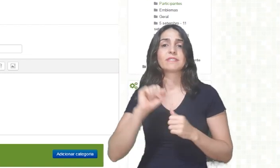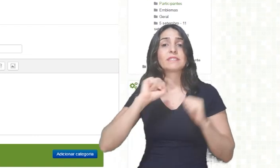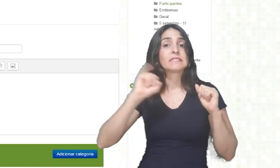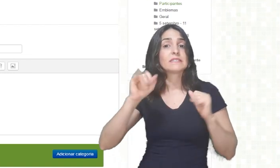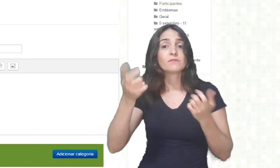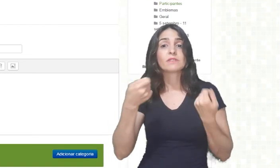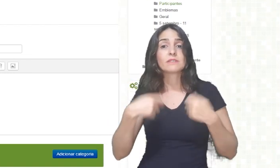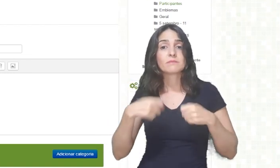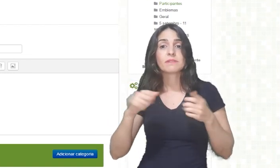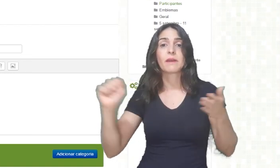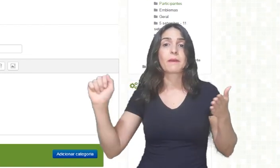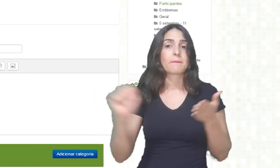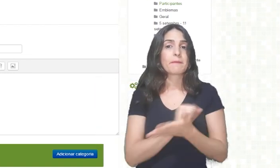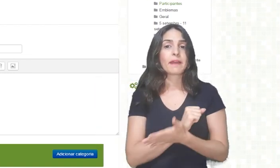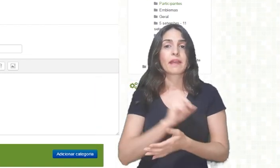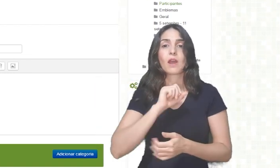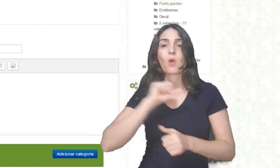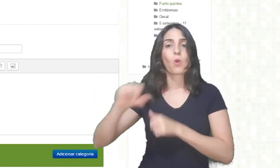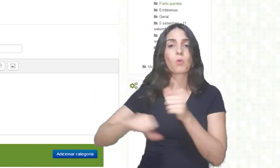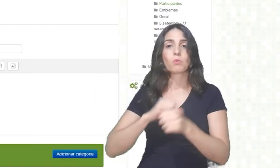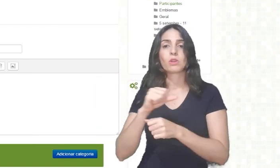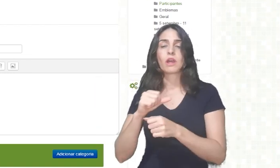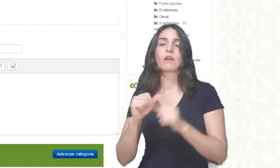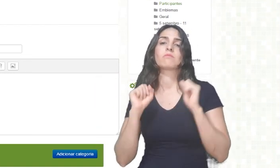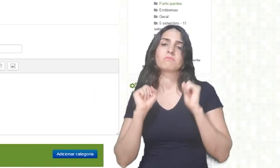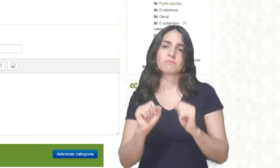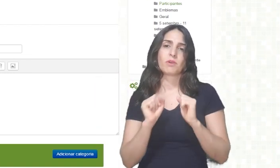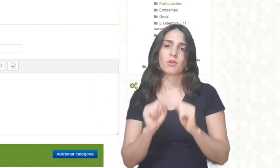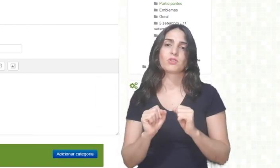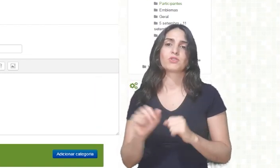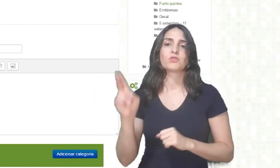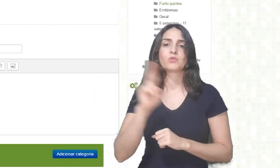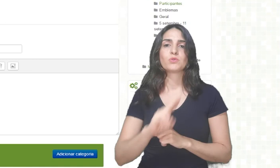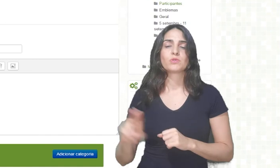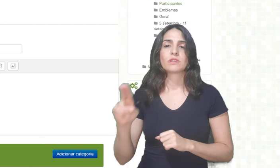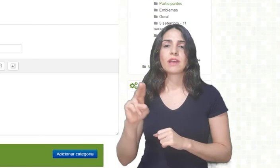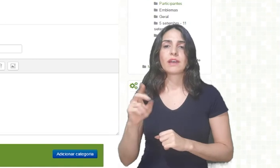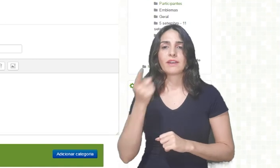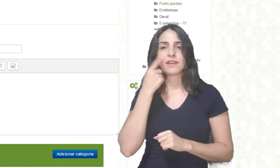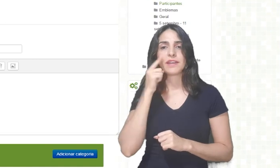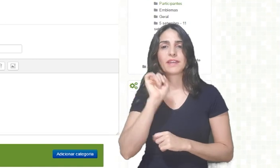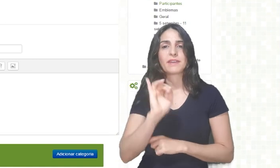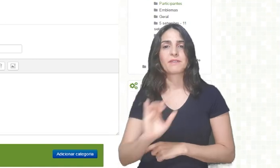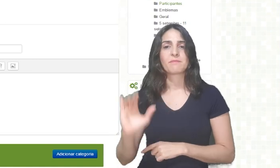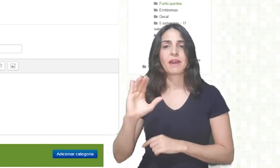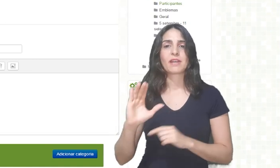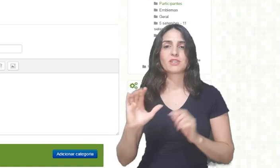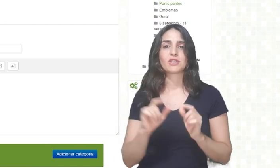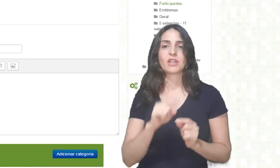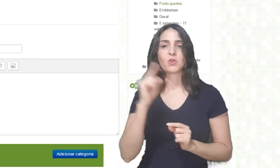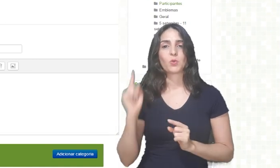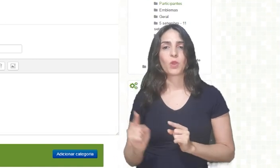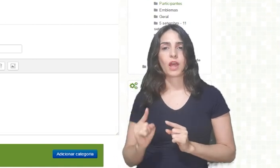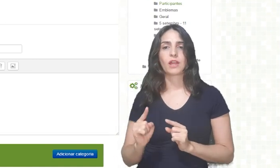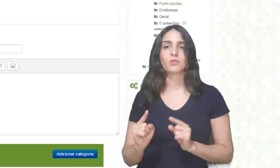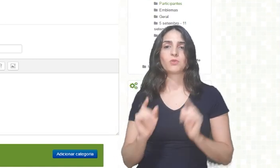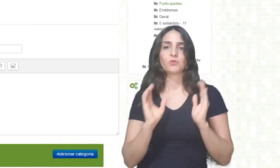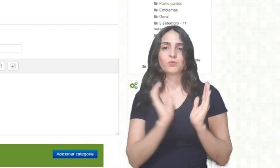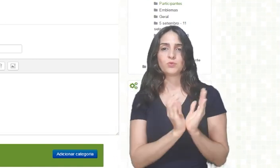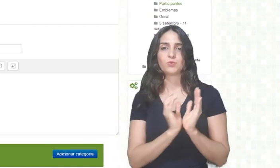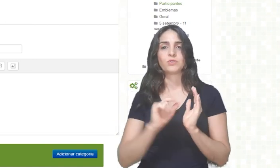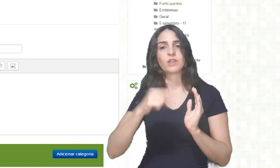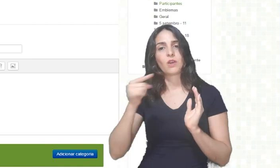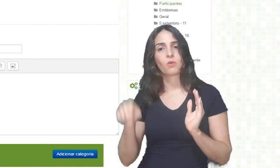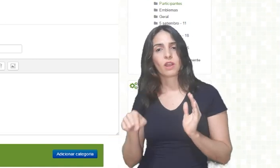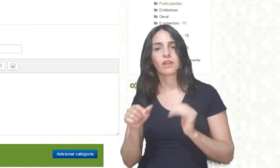tema Dois caso queira deletar ou mudar a posição da categoria eu posso utilizar esses ícones aqui